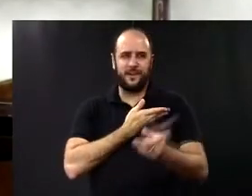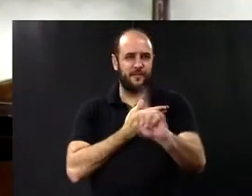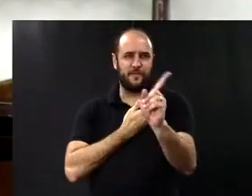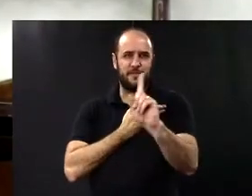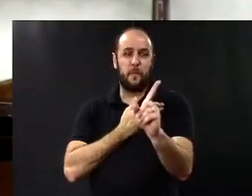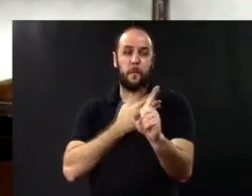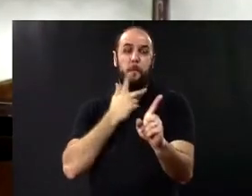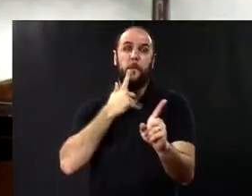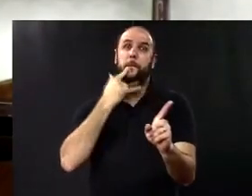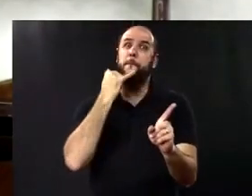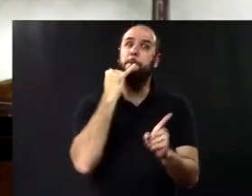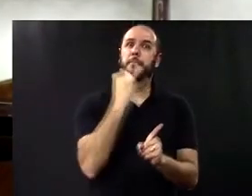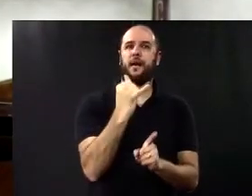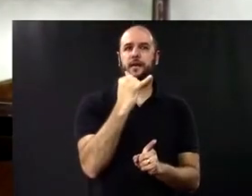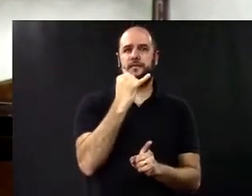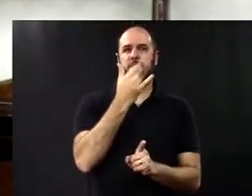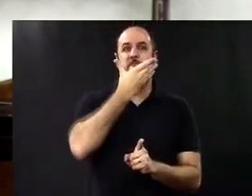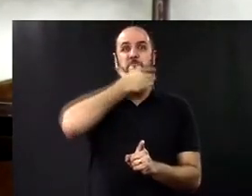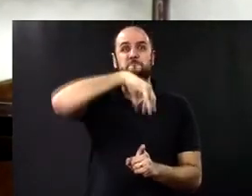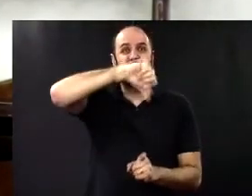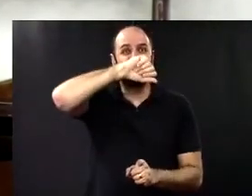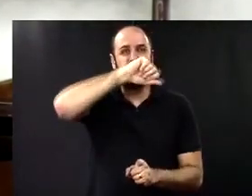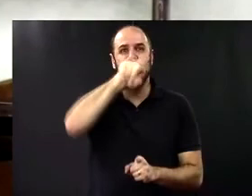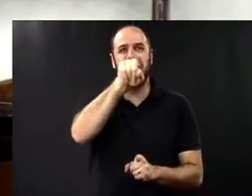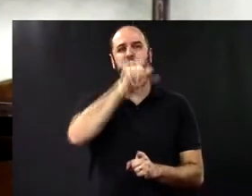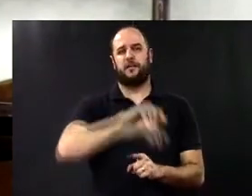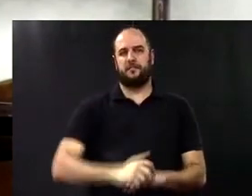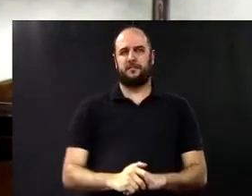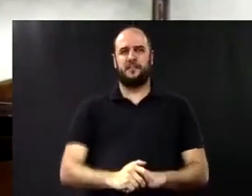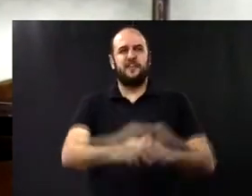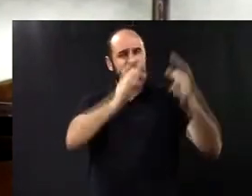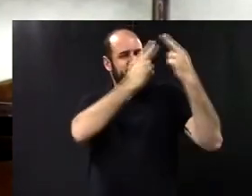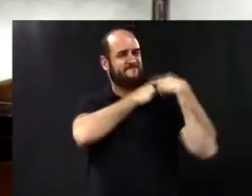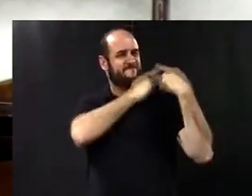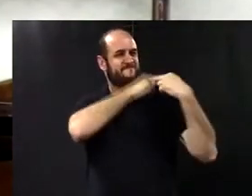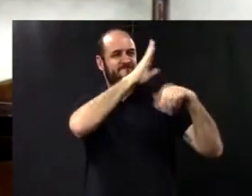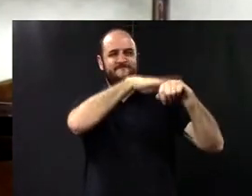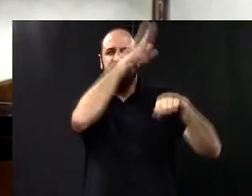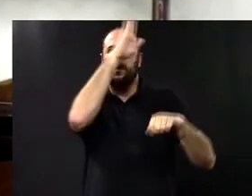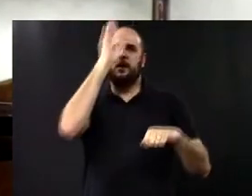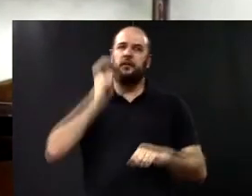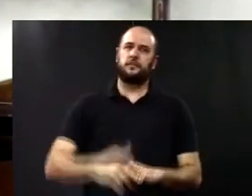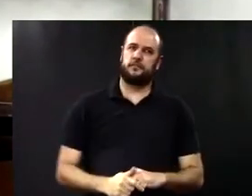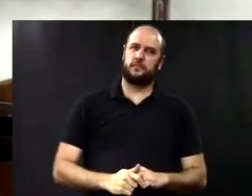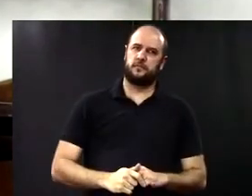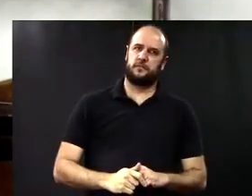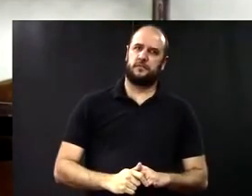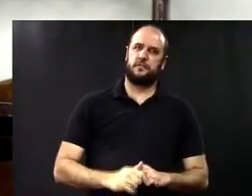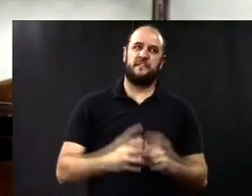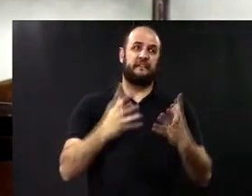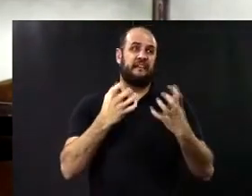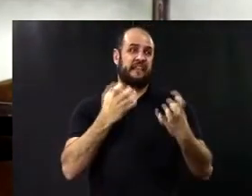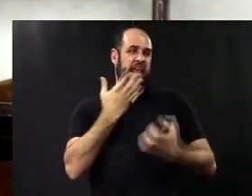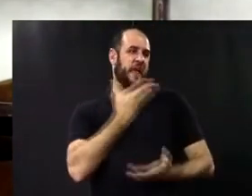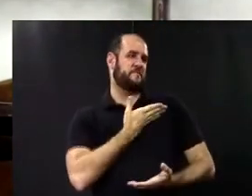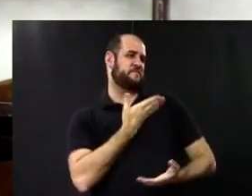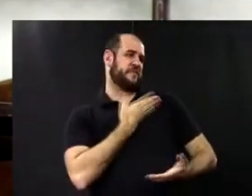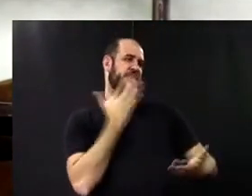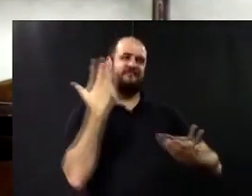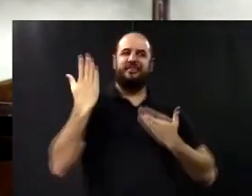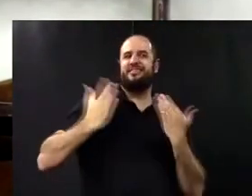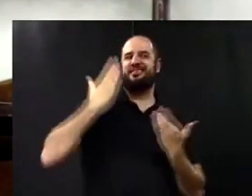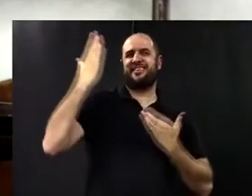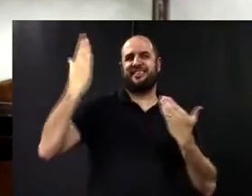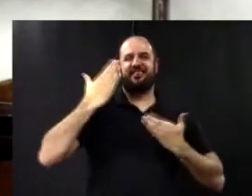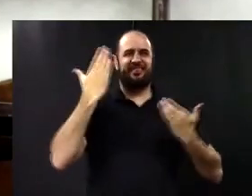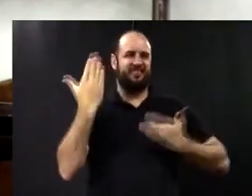pai. E isso traz uma responsabilidade muito maior do que querer ser um pai todo modernão com o